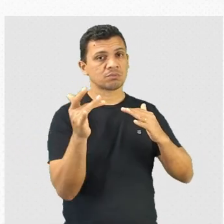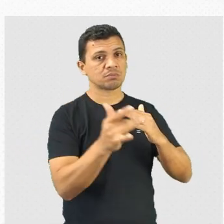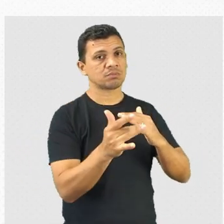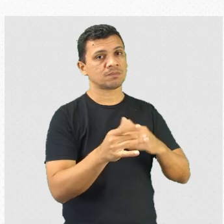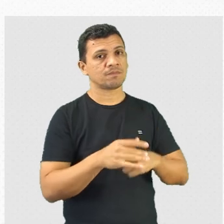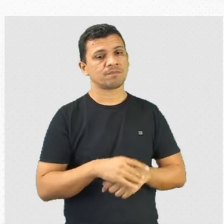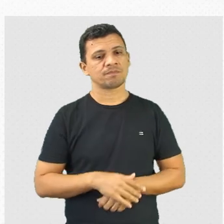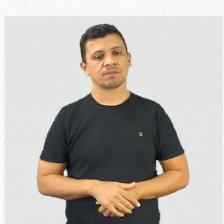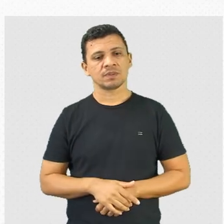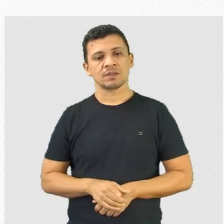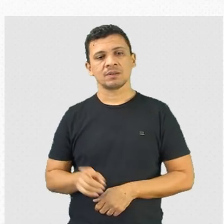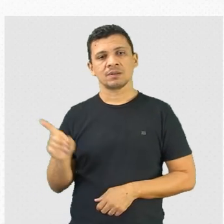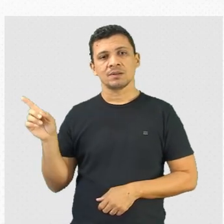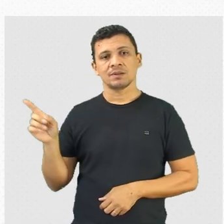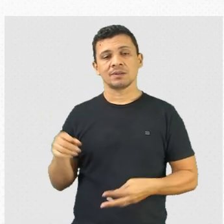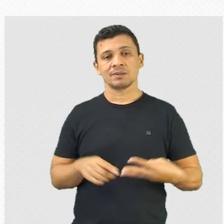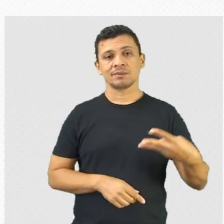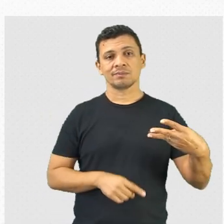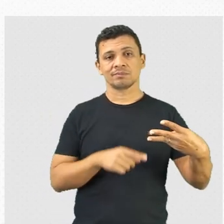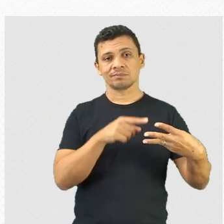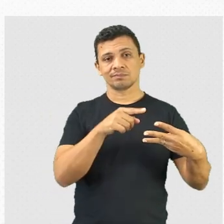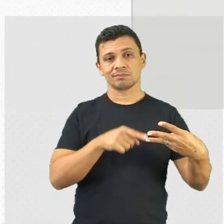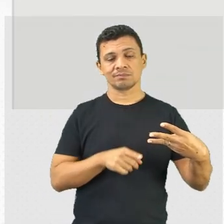beleza? Então vamos para o terceiro ponto.